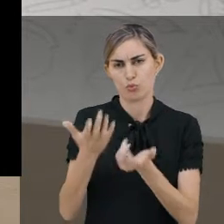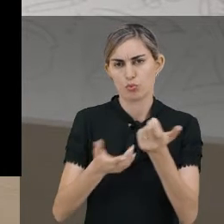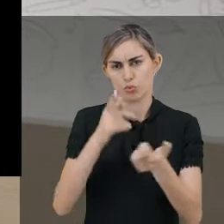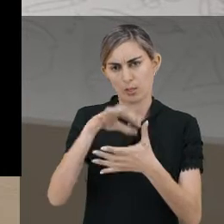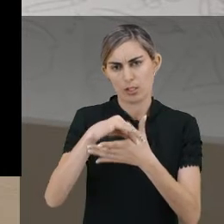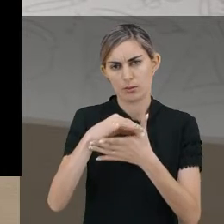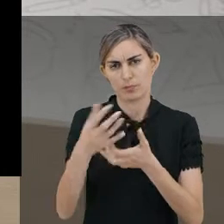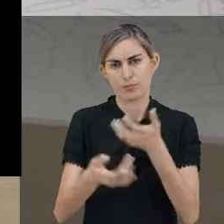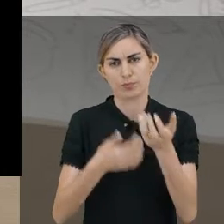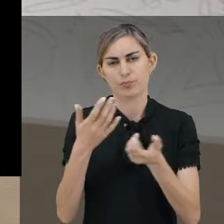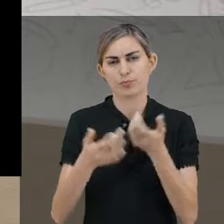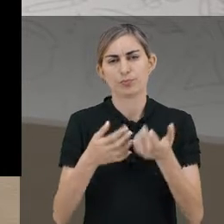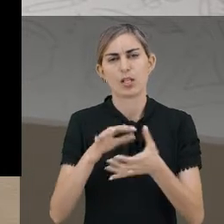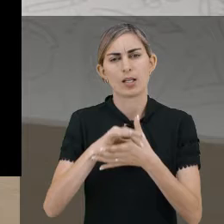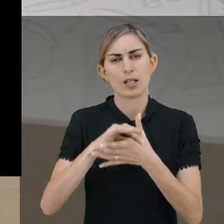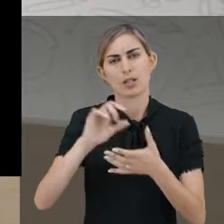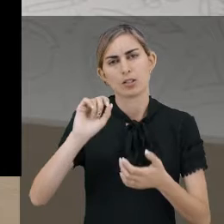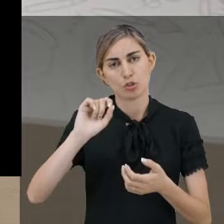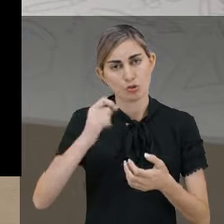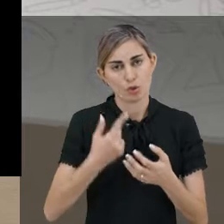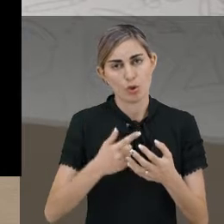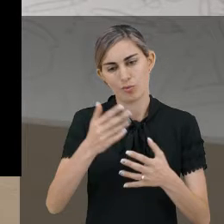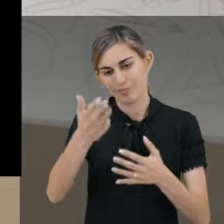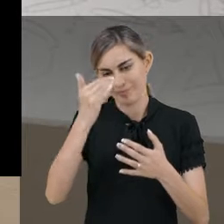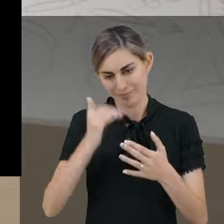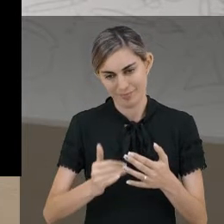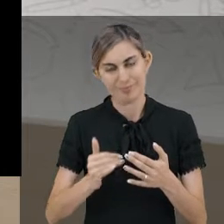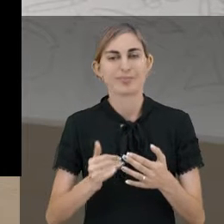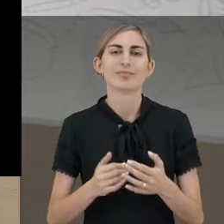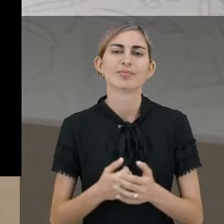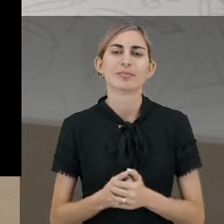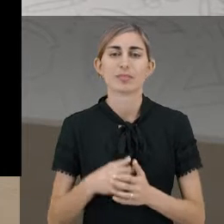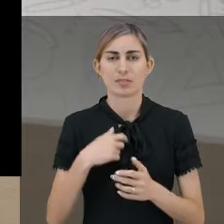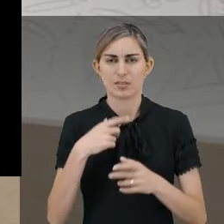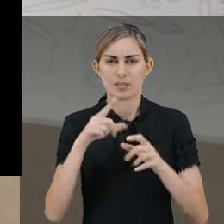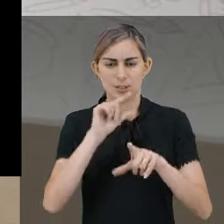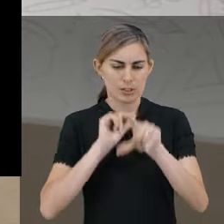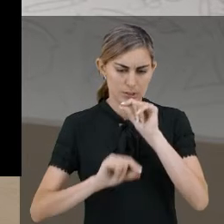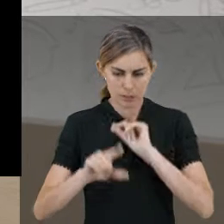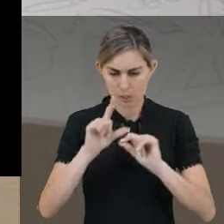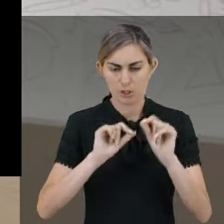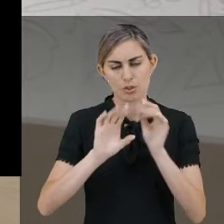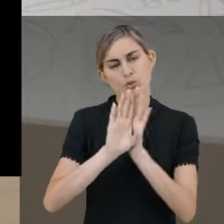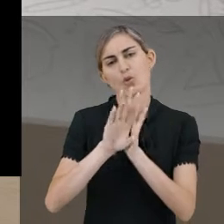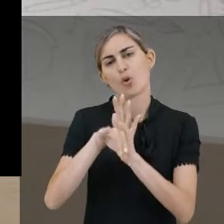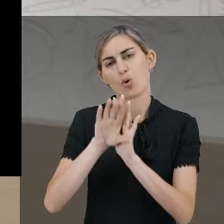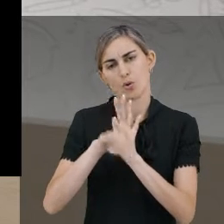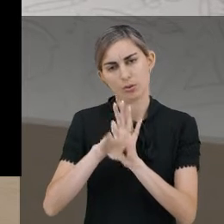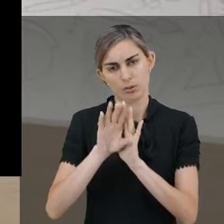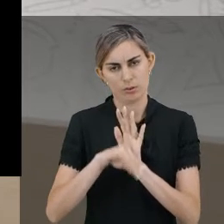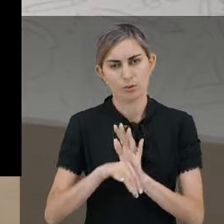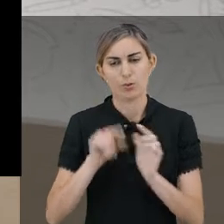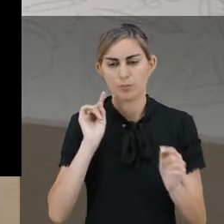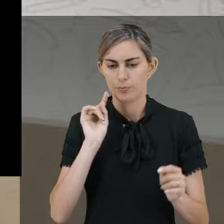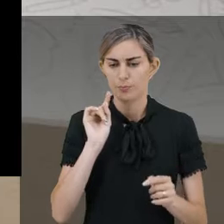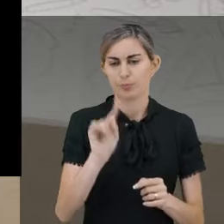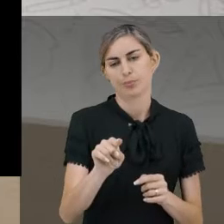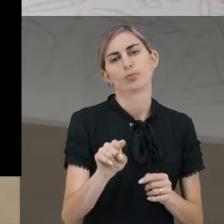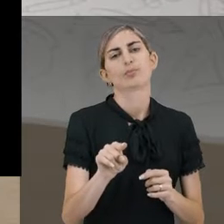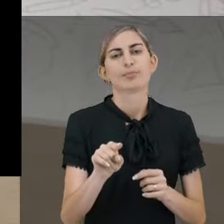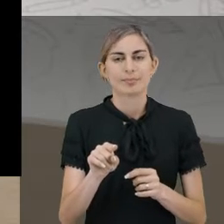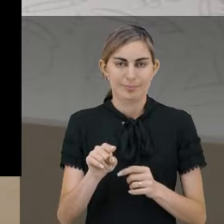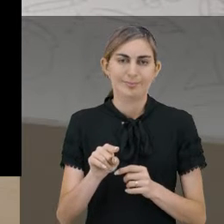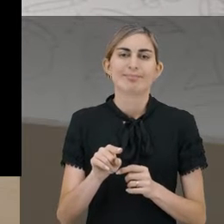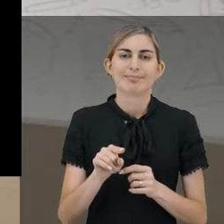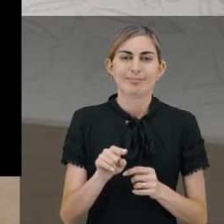e o próximo seria a carne de sol. Nós vamos selecionar o nosso código e